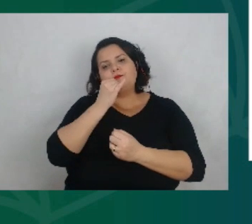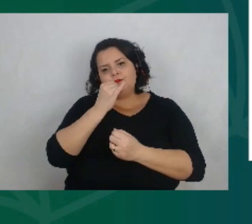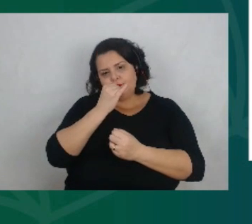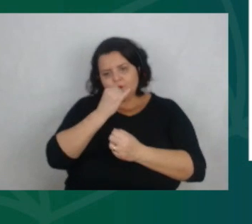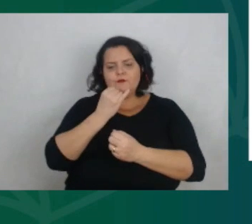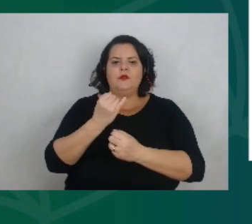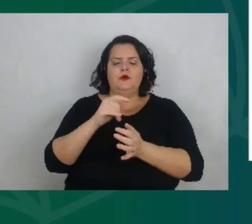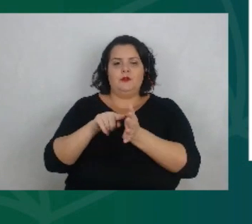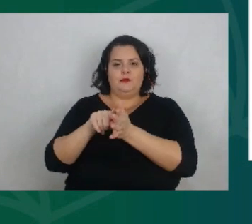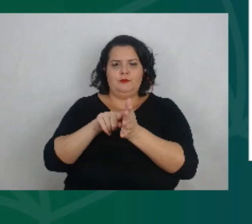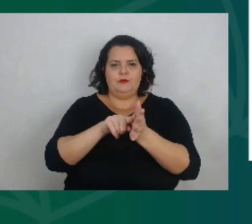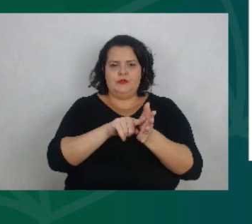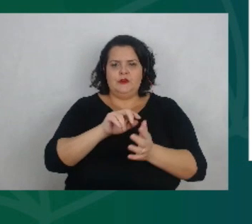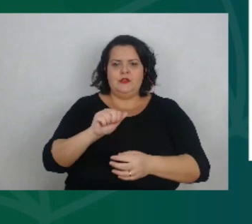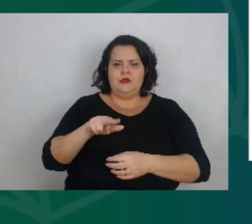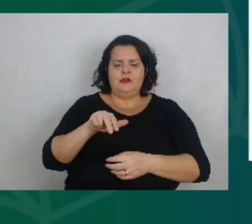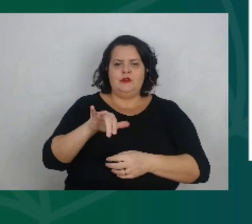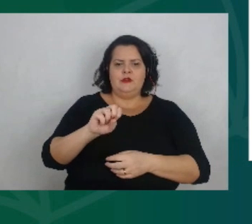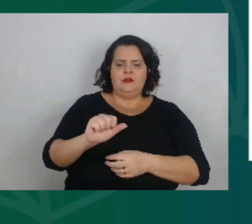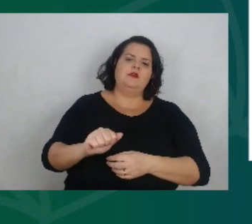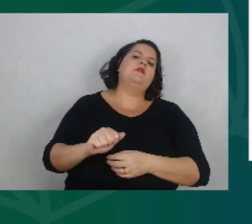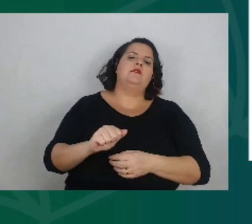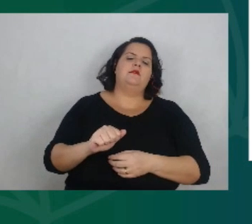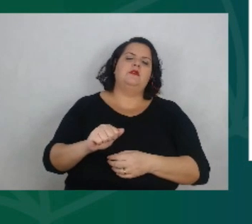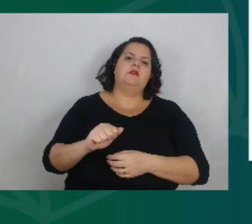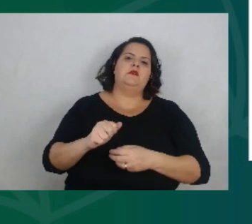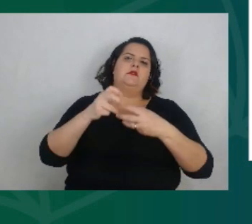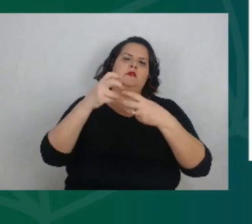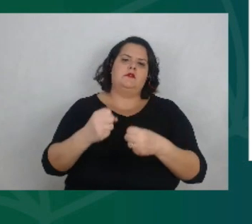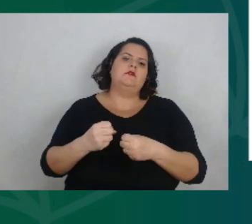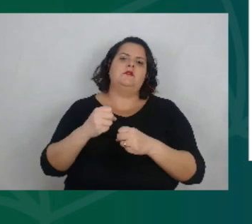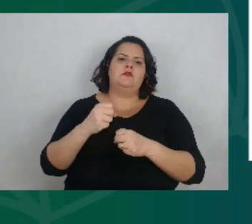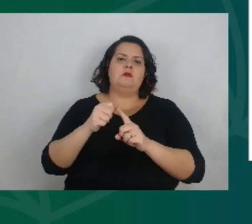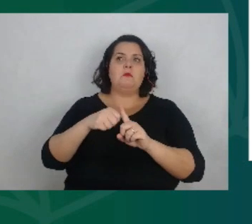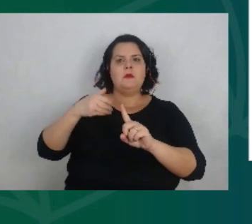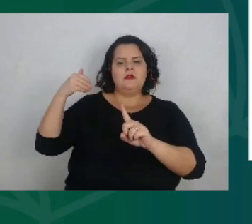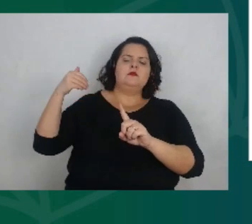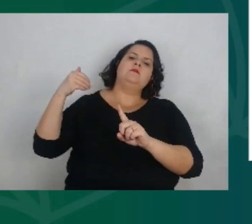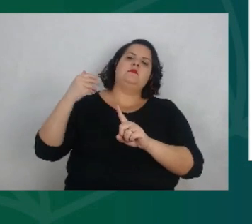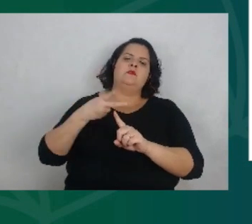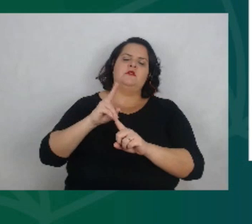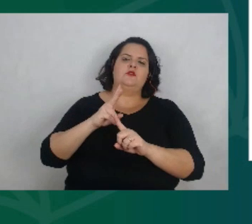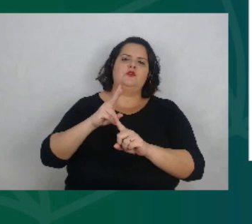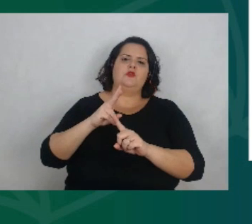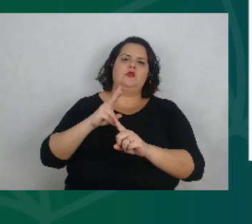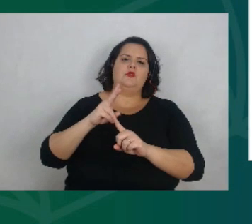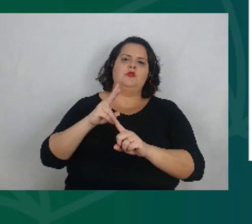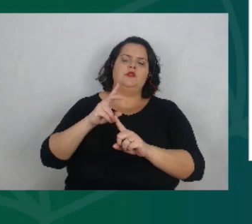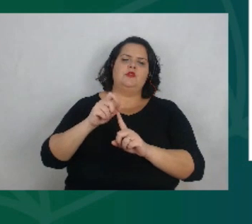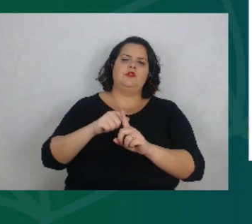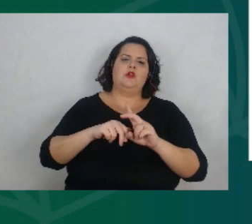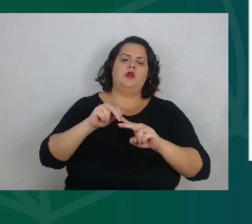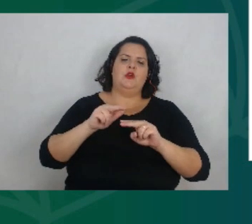Anvisa em 2 de junho, né, mês passado, foi aprovado mês passado.